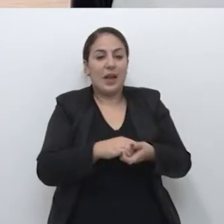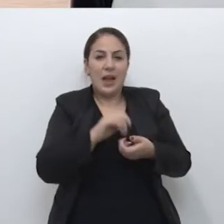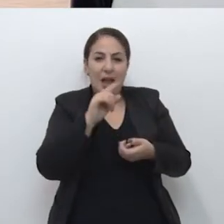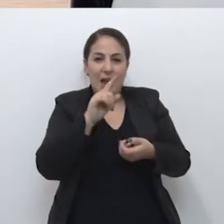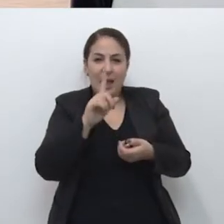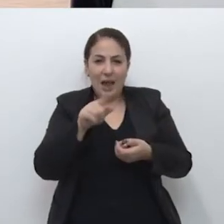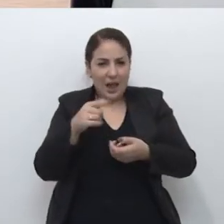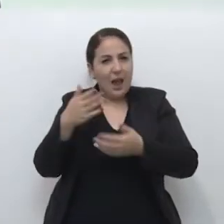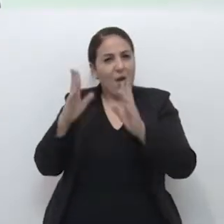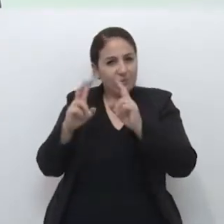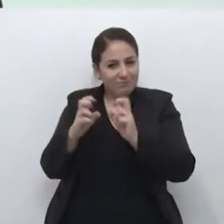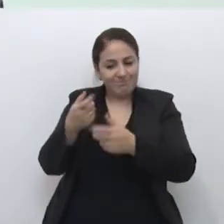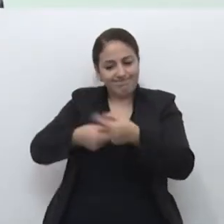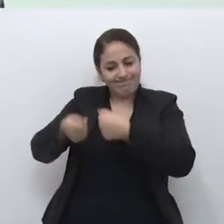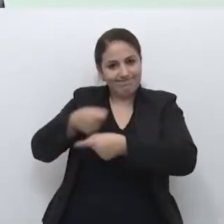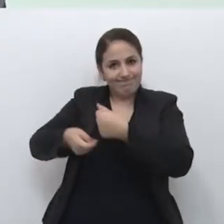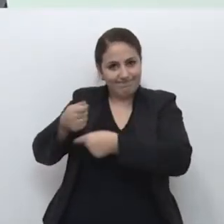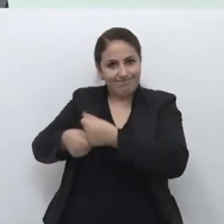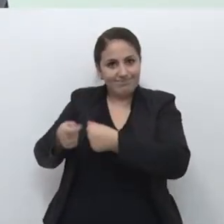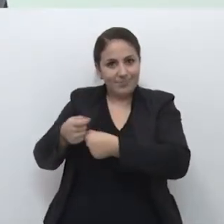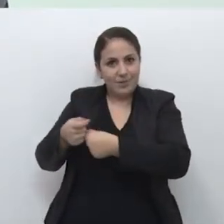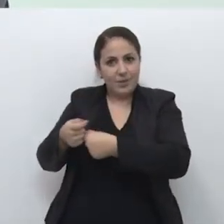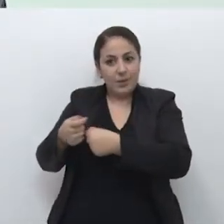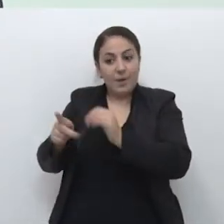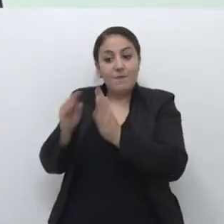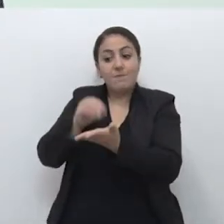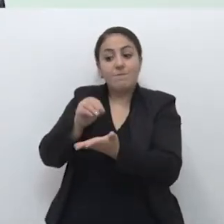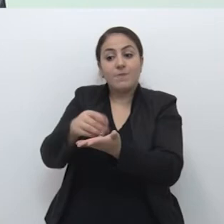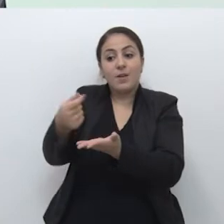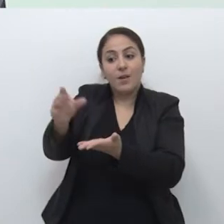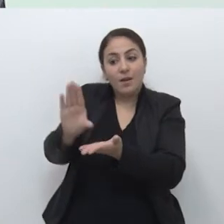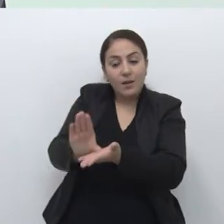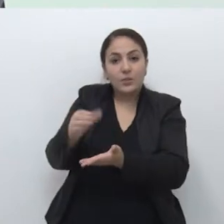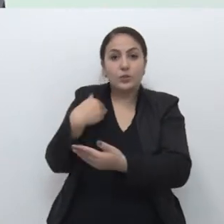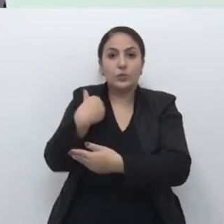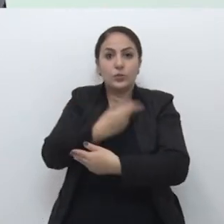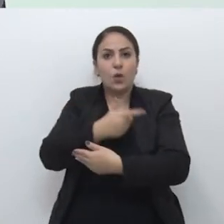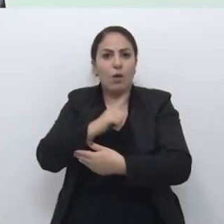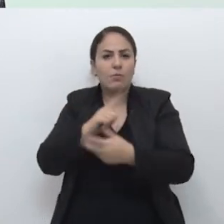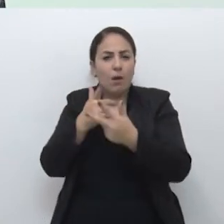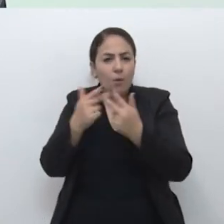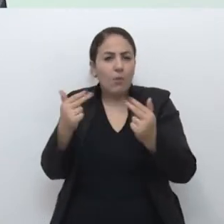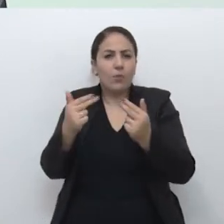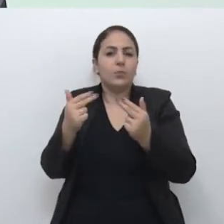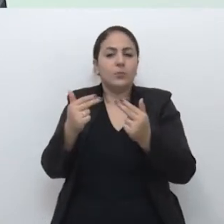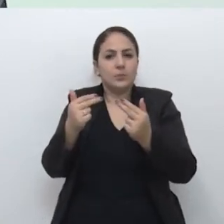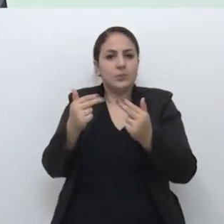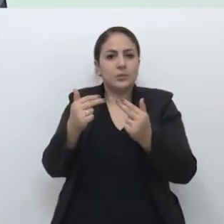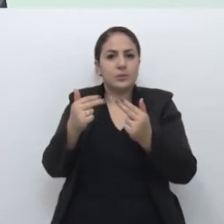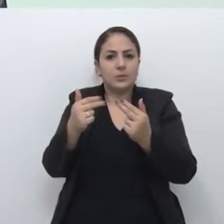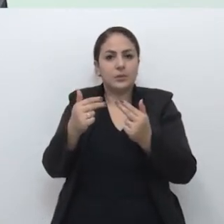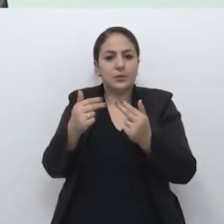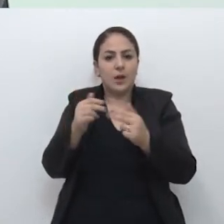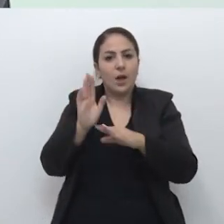é a questão financeira, de patrocínio. A gente tem alguns